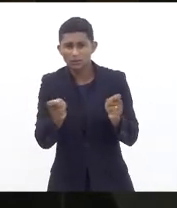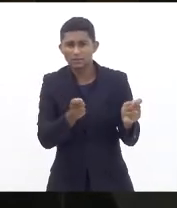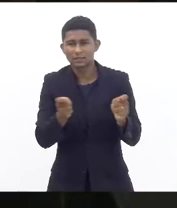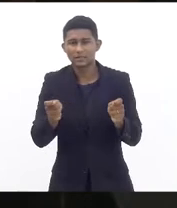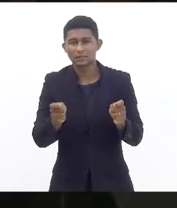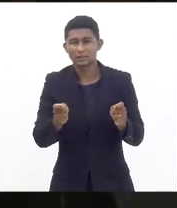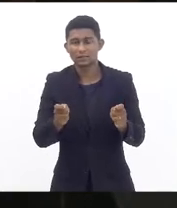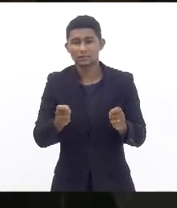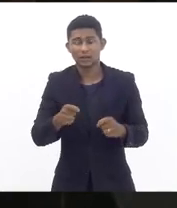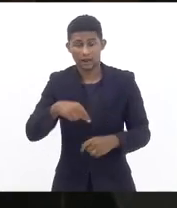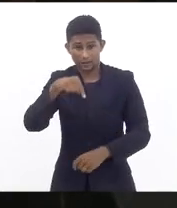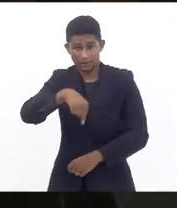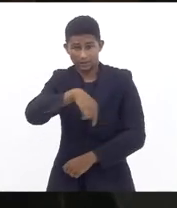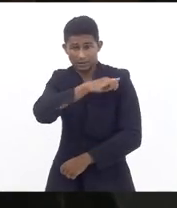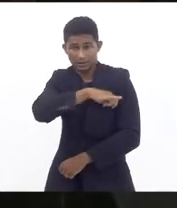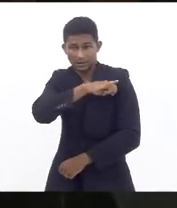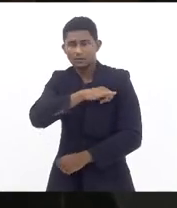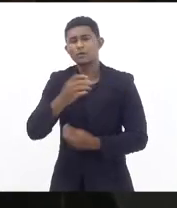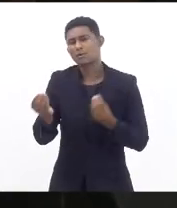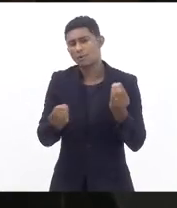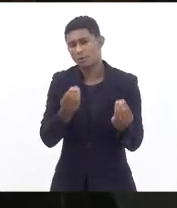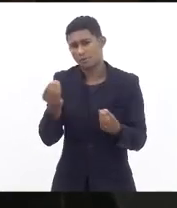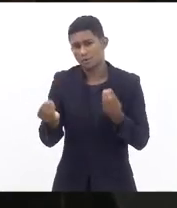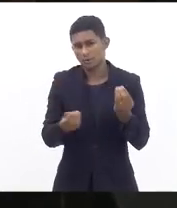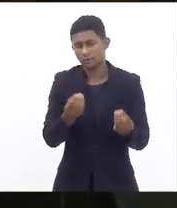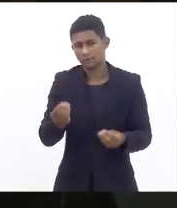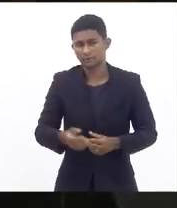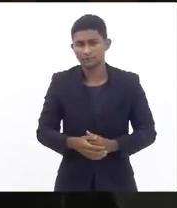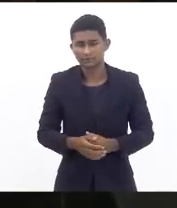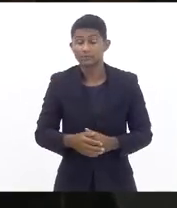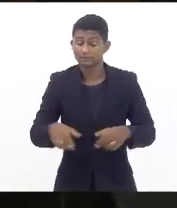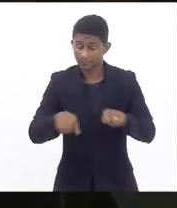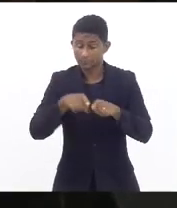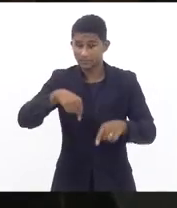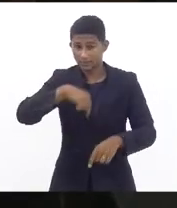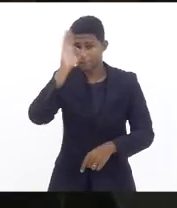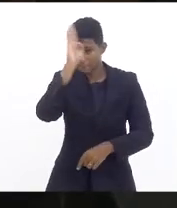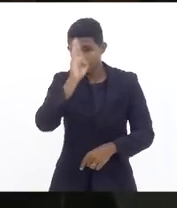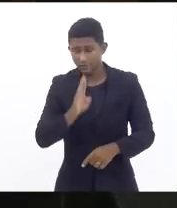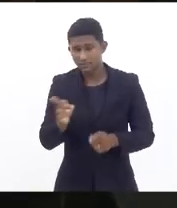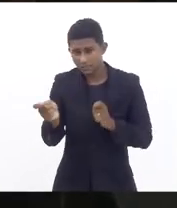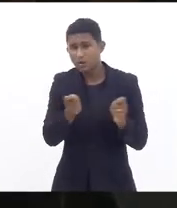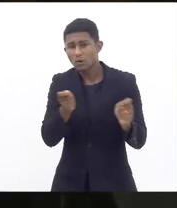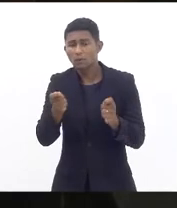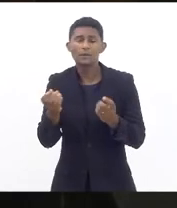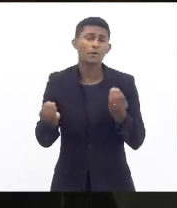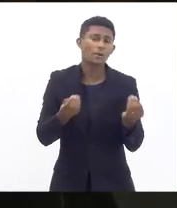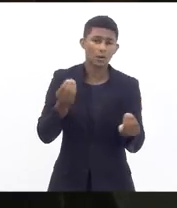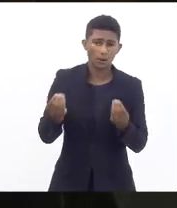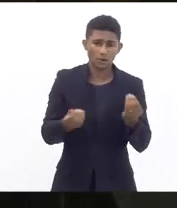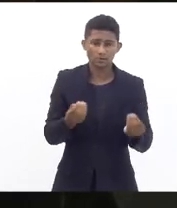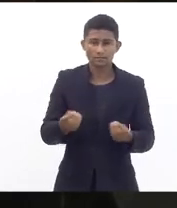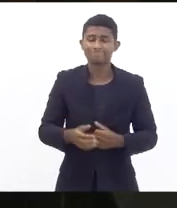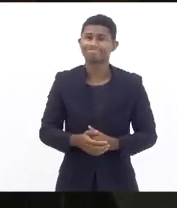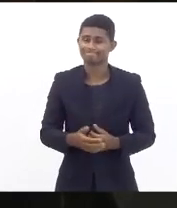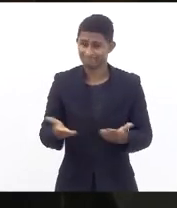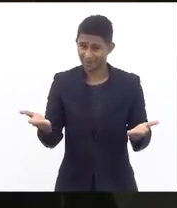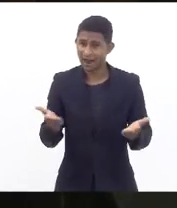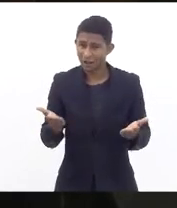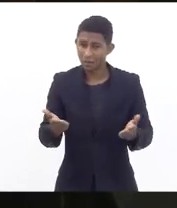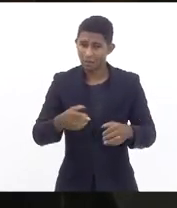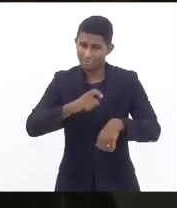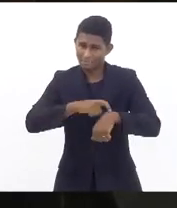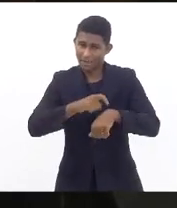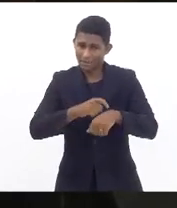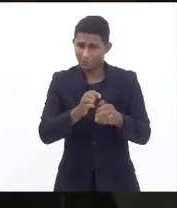no estado do Rio de Janeiro e no nosso país. É um período